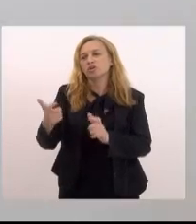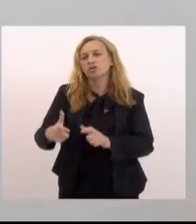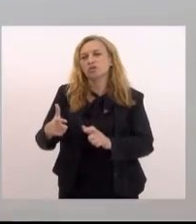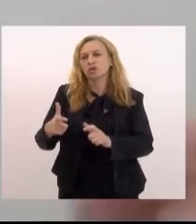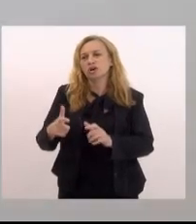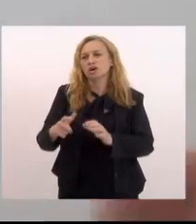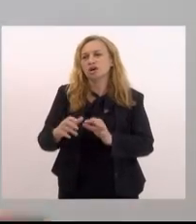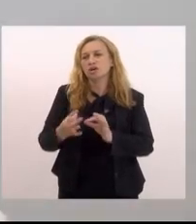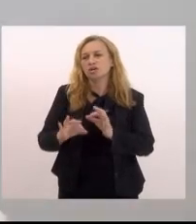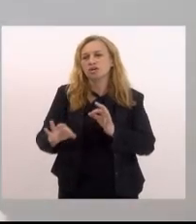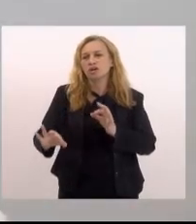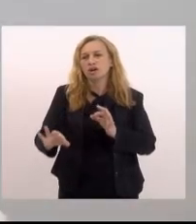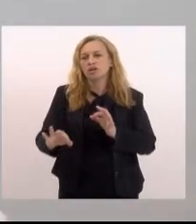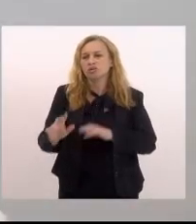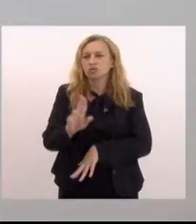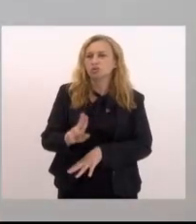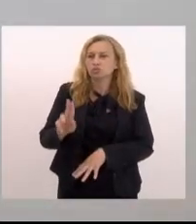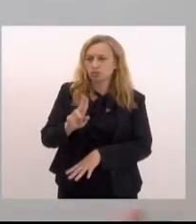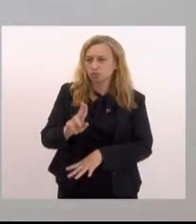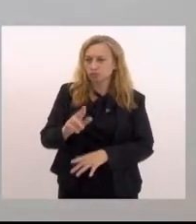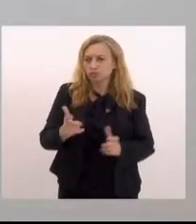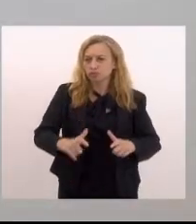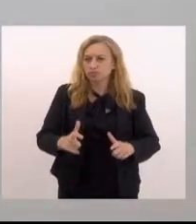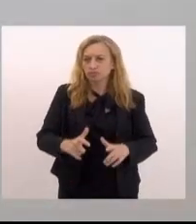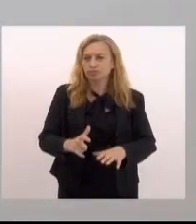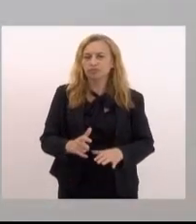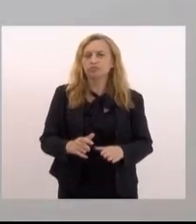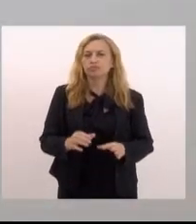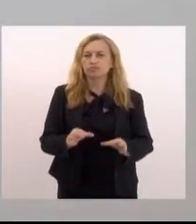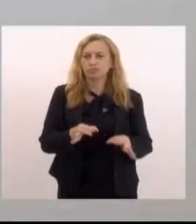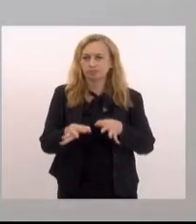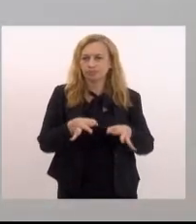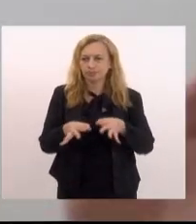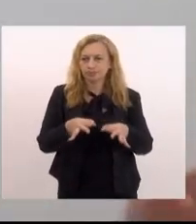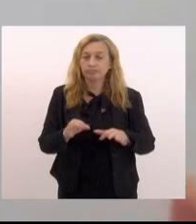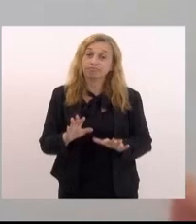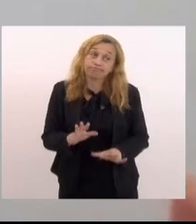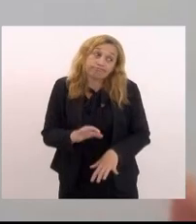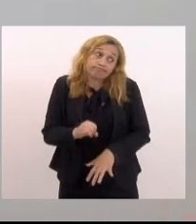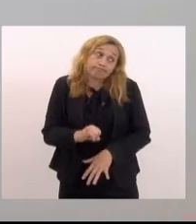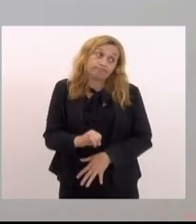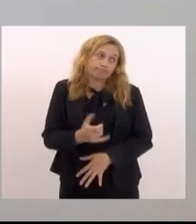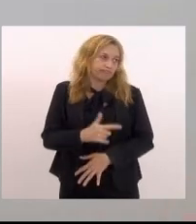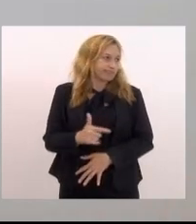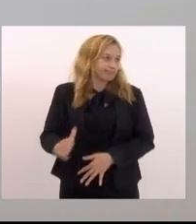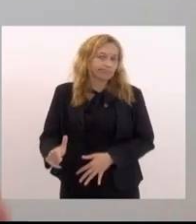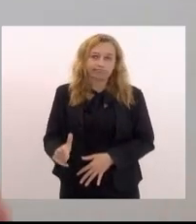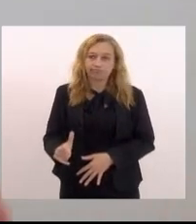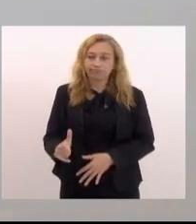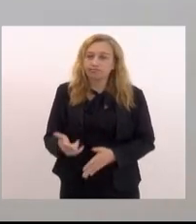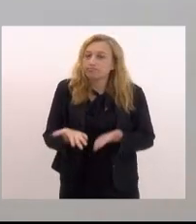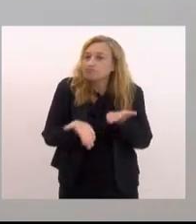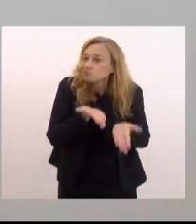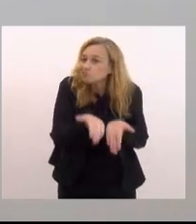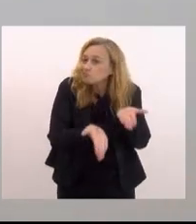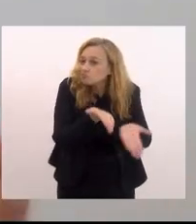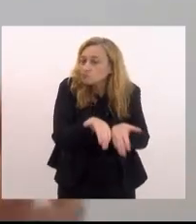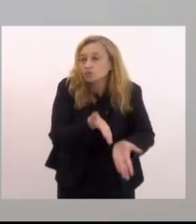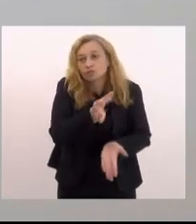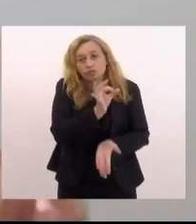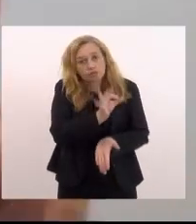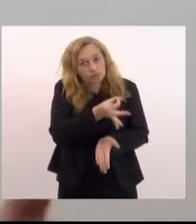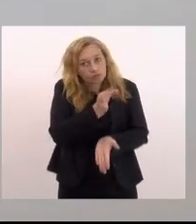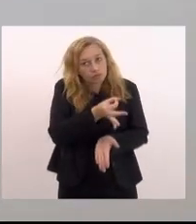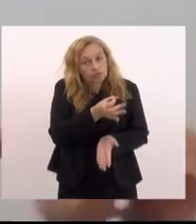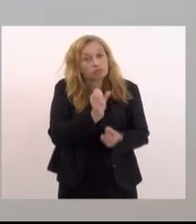do trajeto, tanto de um lado como do outro, de forma ordenada. Se não houver este cuidado, automaticamente